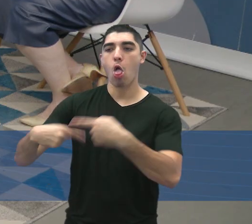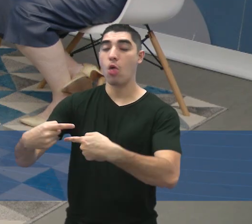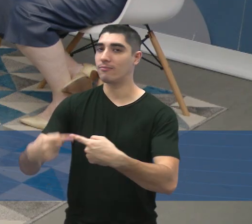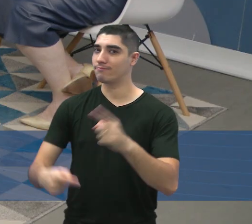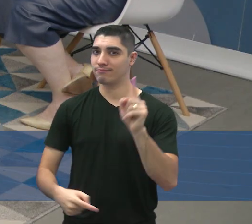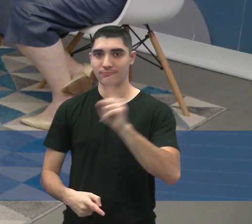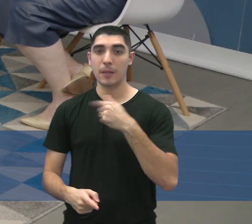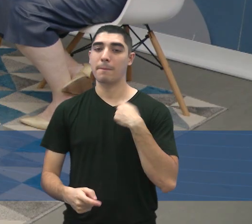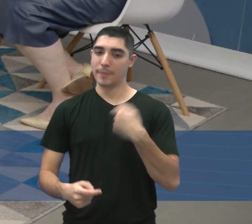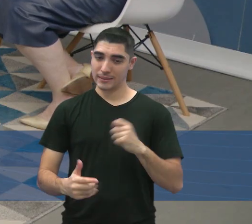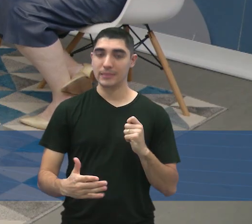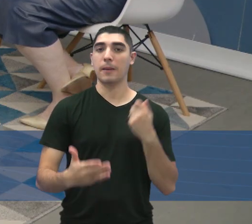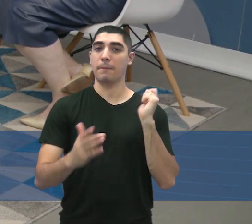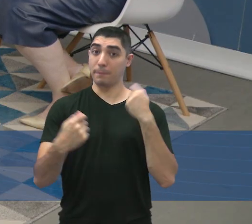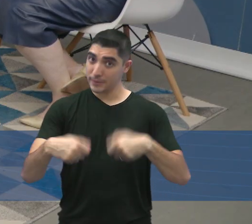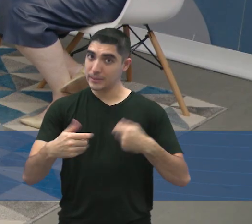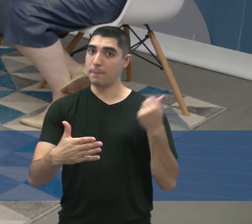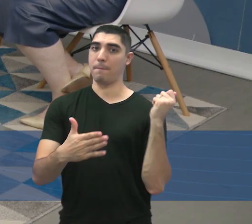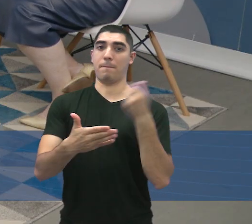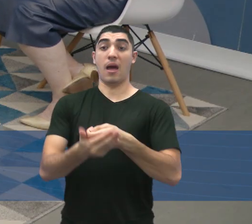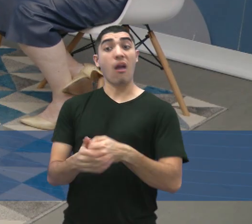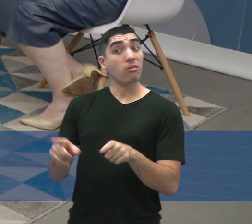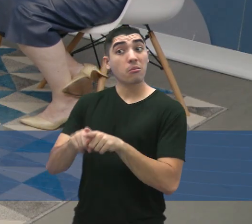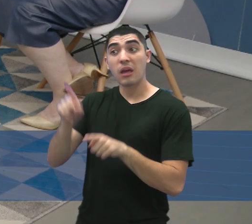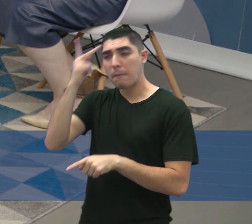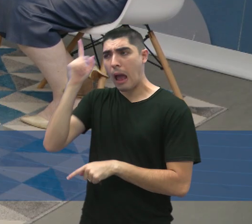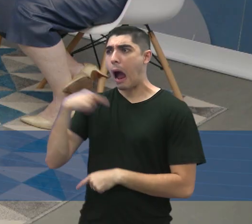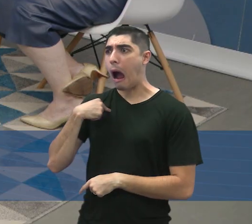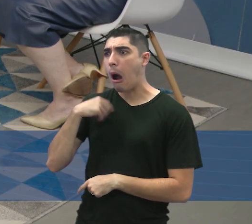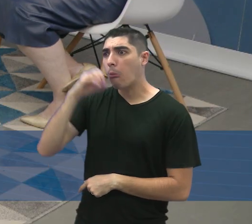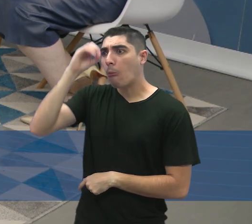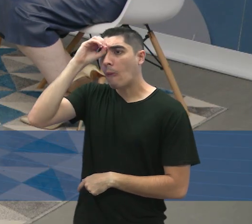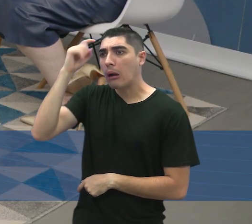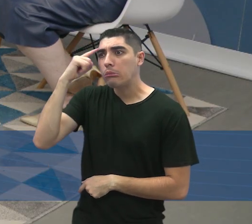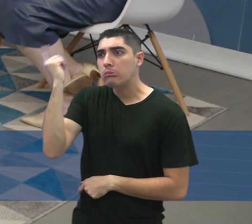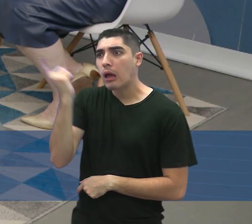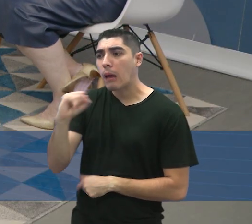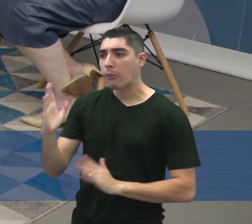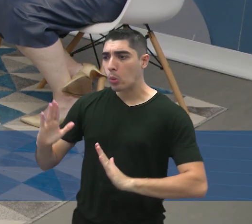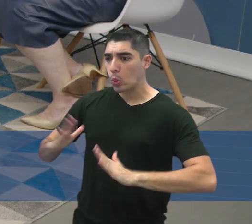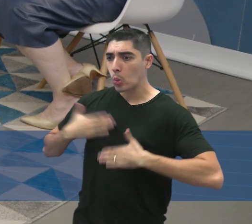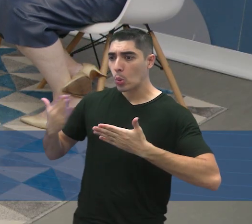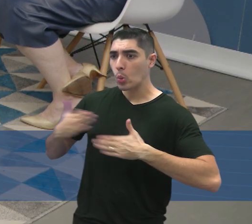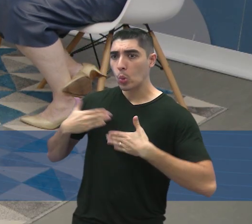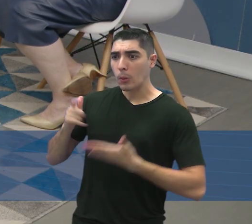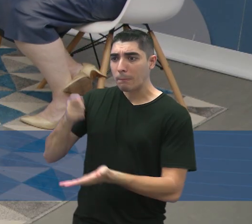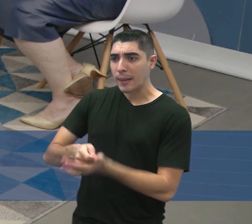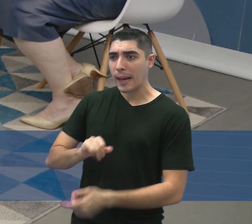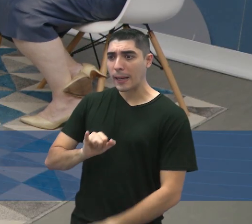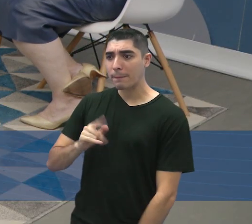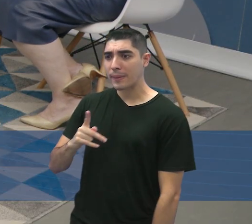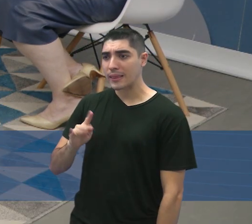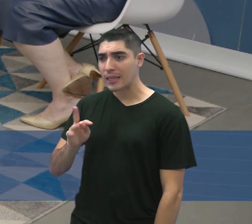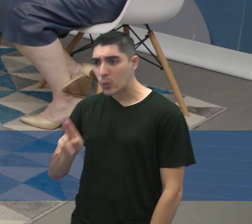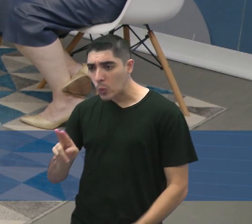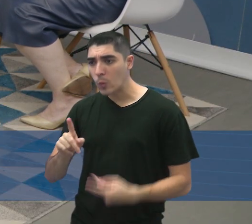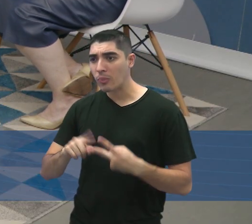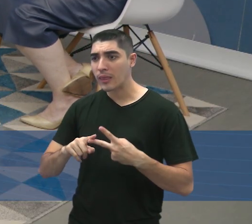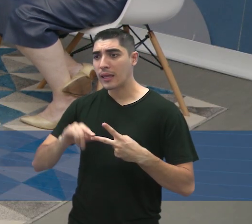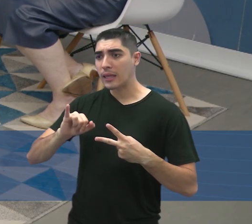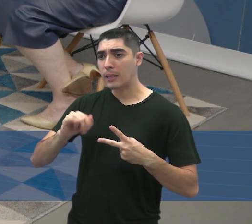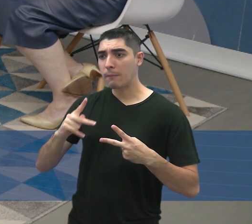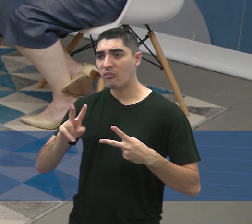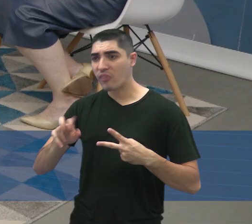barriga. E que não são surpresa, né? Às vezes não as pessoas são. me dizem em janeiro, recebi uma surpresa que o meu IPTU, Isso. o meu IPVA, Exatamente.